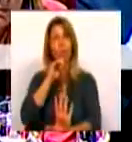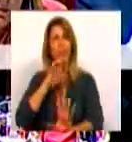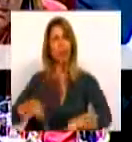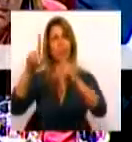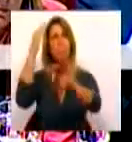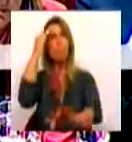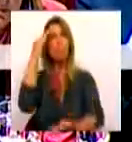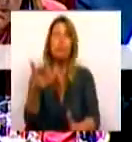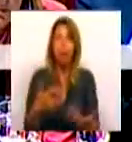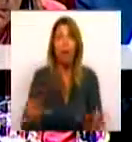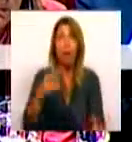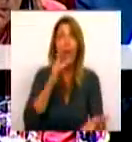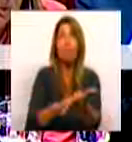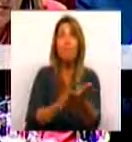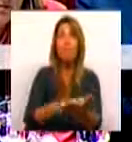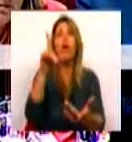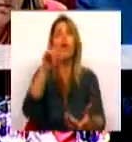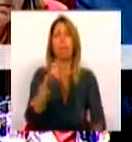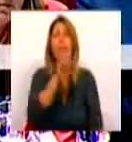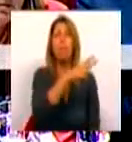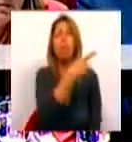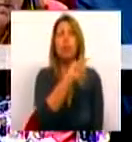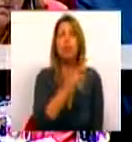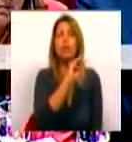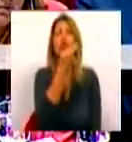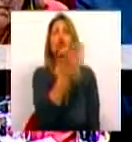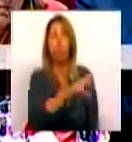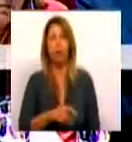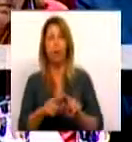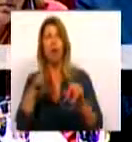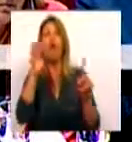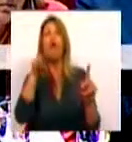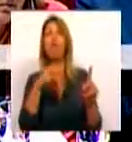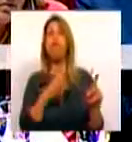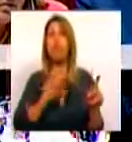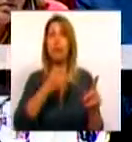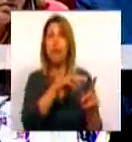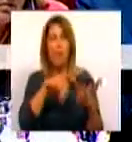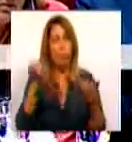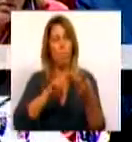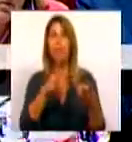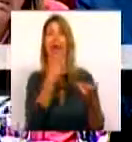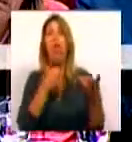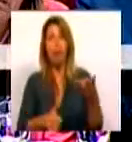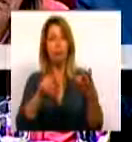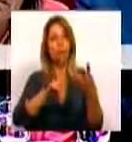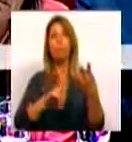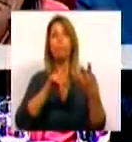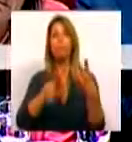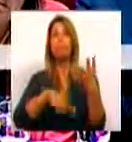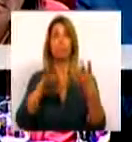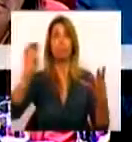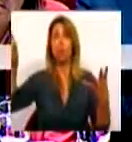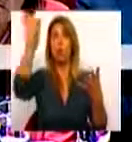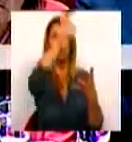provado também em Ponte Sor, como se tem provado também no Fundão, como se tem provado também em Évora, como se tem provado em muitos outros